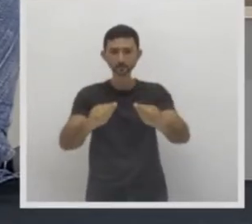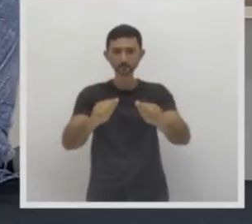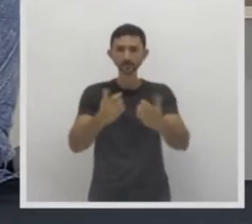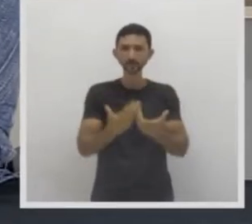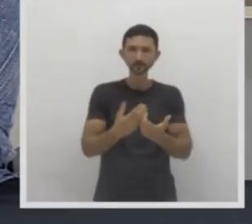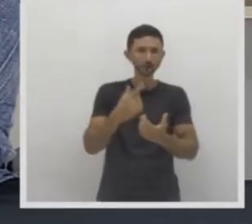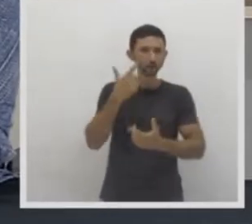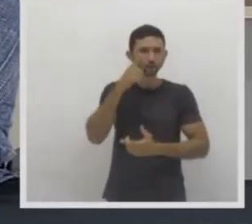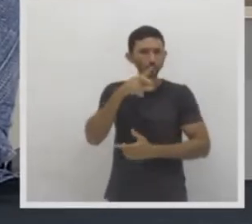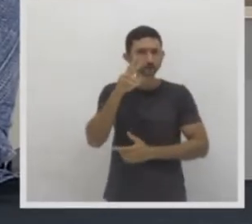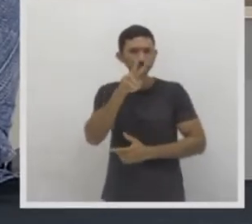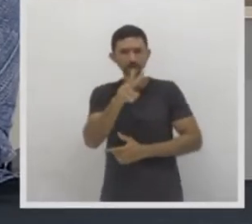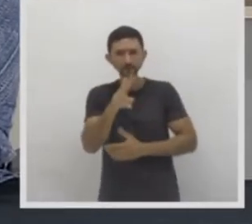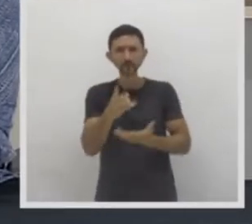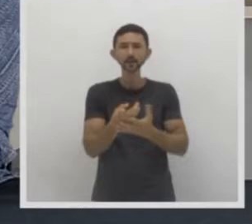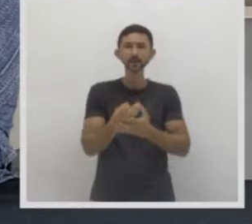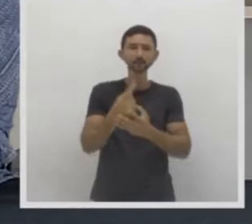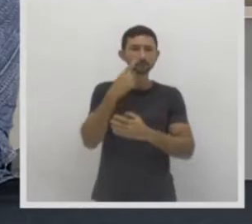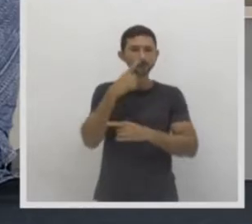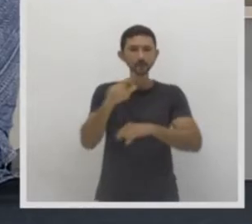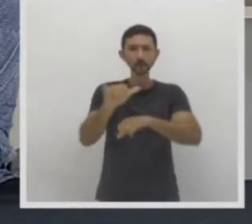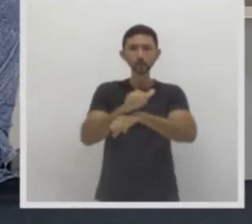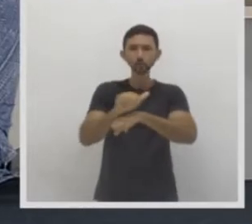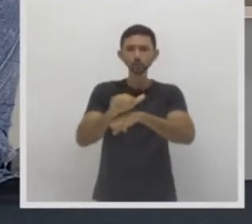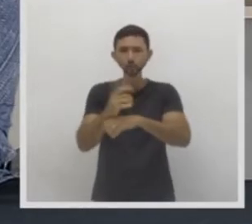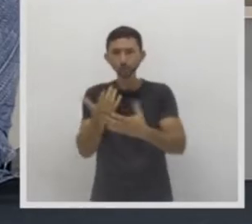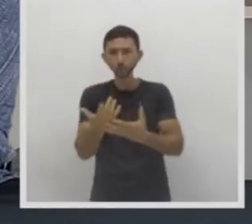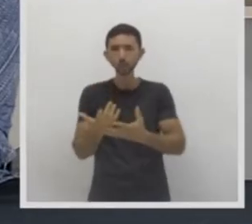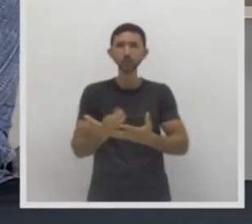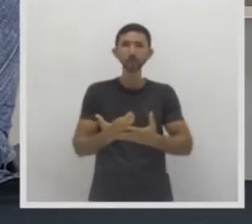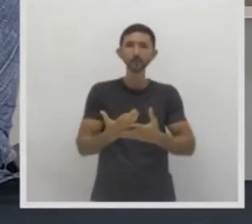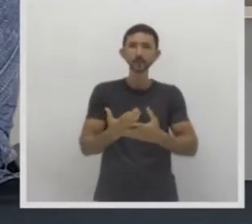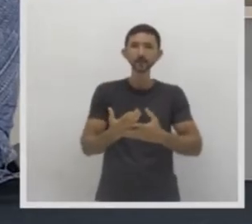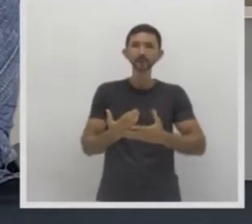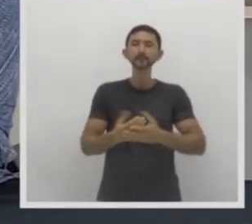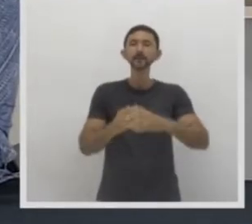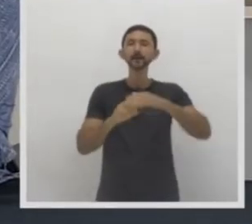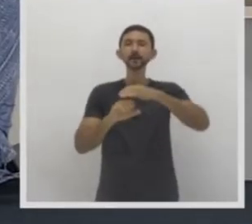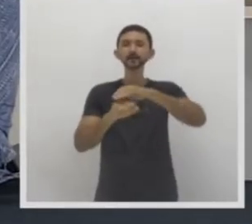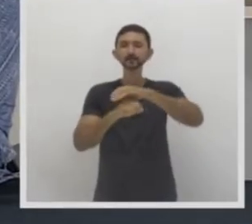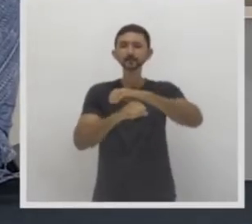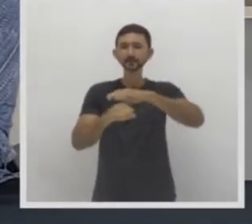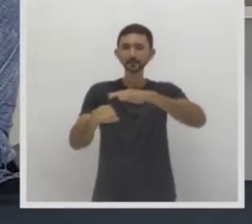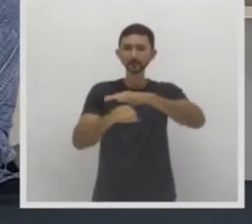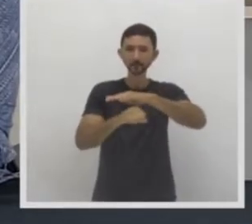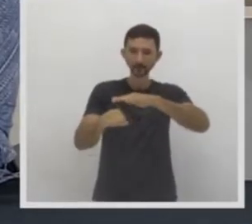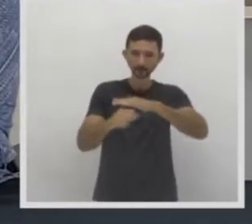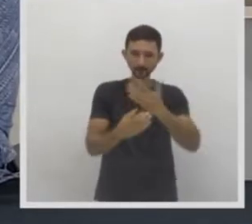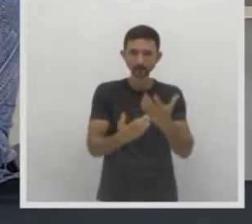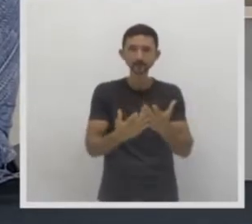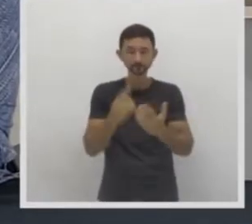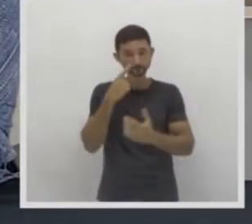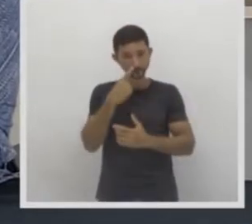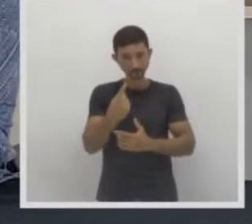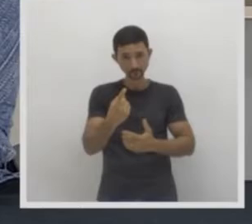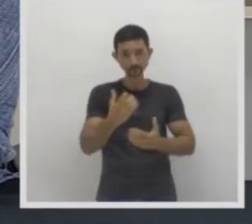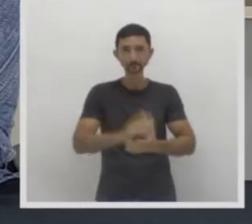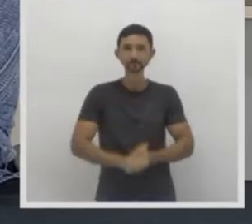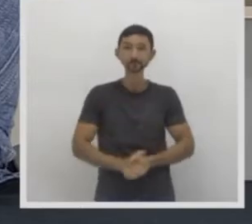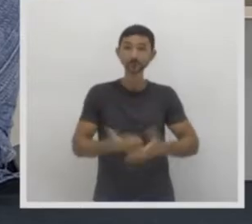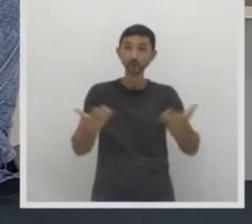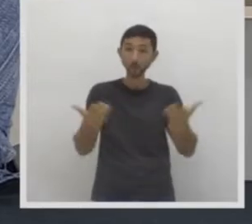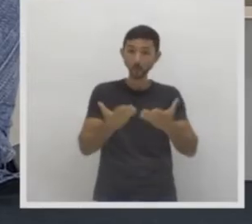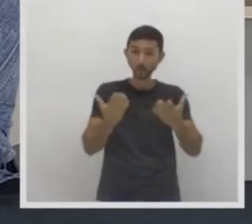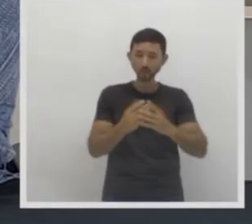assistir, você pode acessar o canal do YouTube da SEMEC Belém para poder estar assistindo essa aula. Hoje,